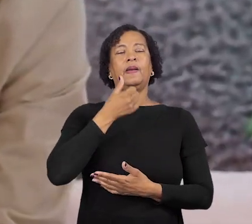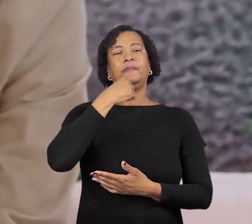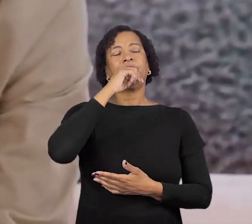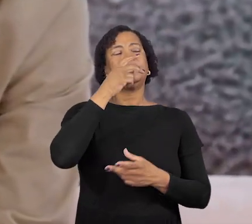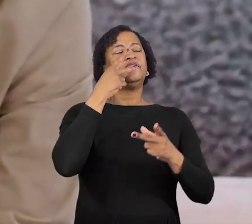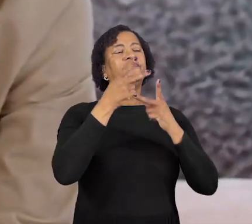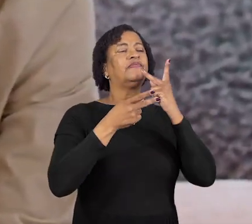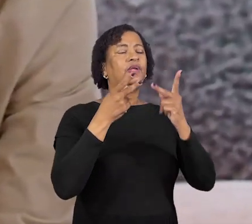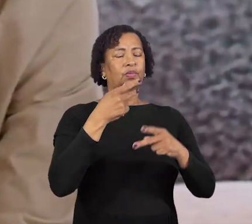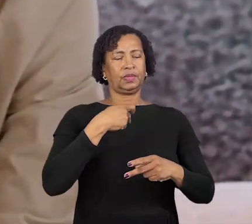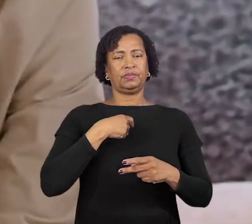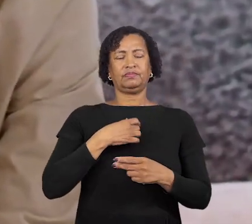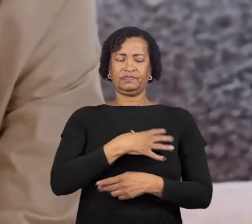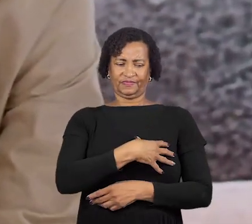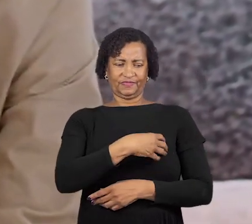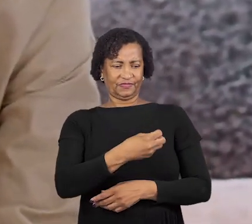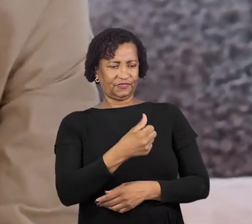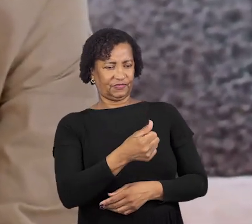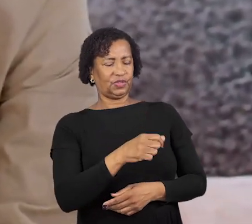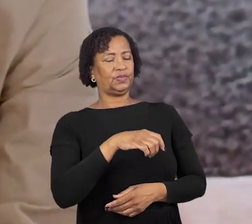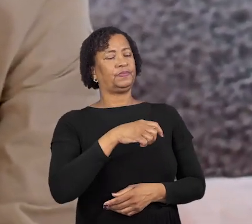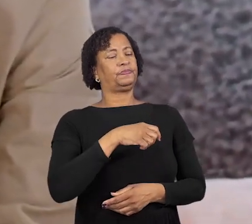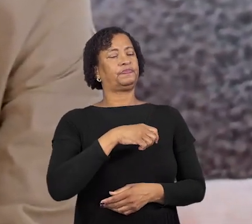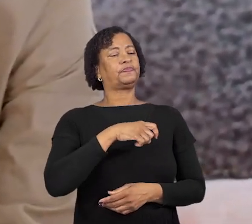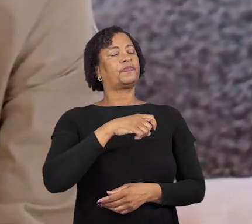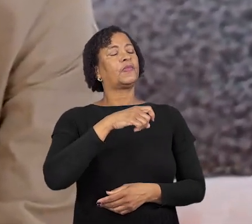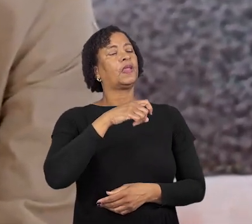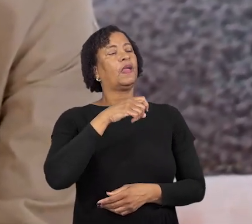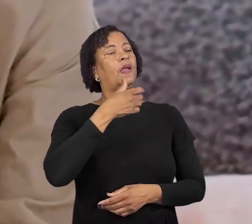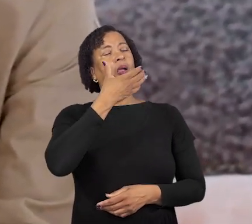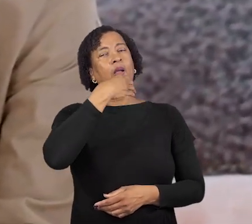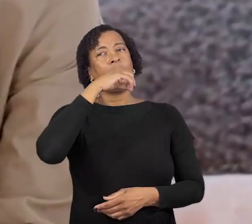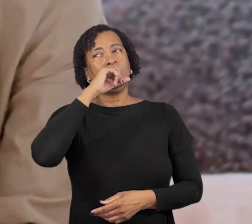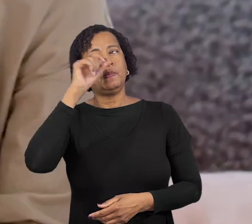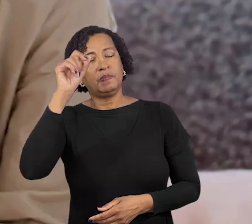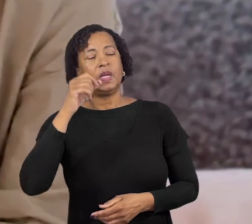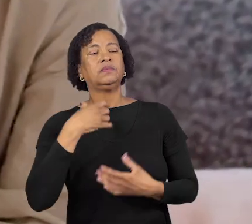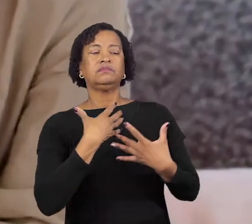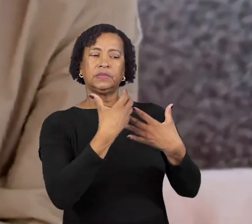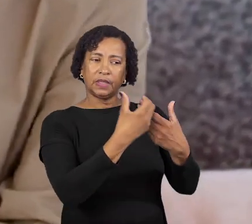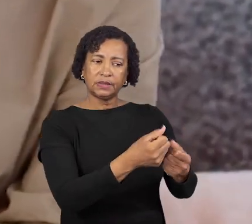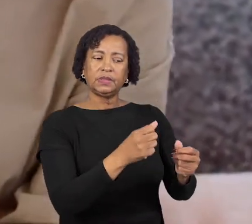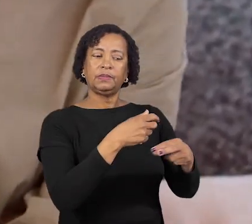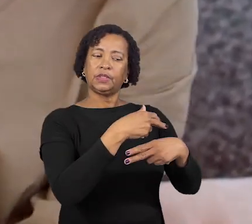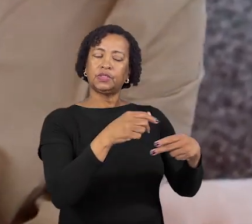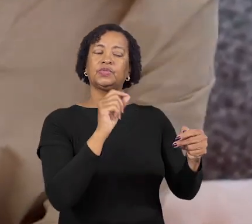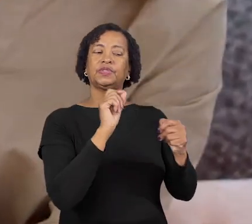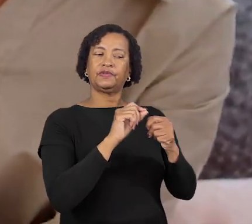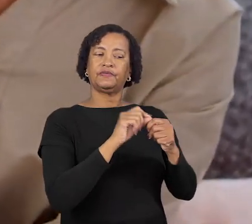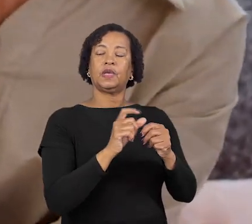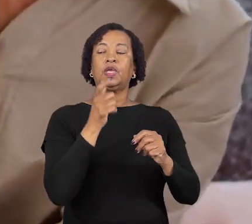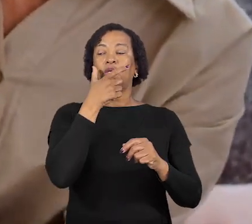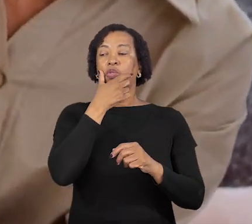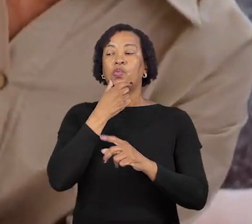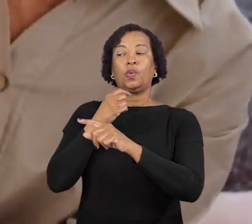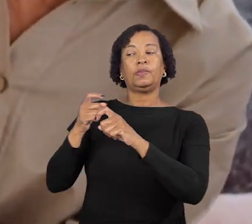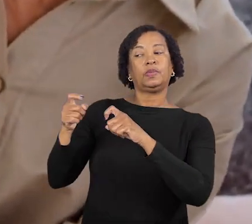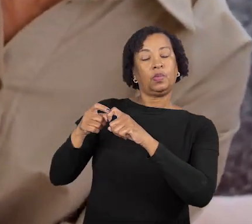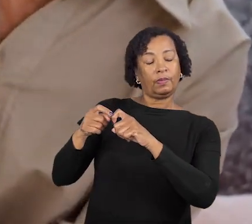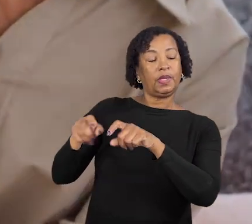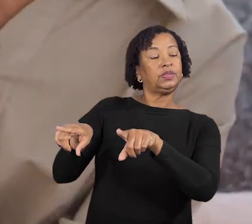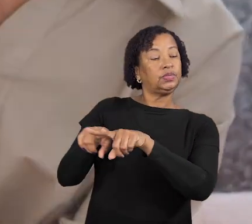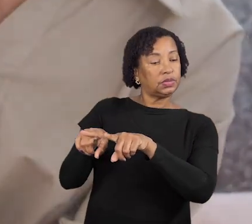mãe argumentou: "Filho, o papai recebe pelo que faz, e aquele oculista ganha pelo que